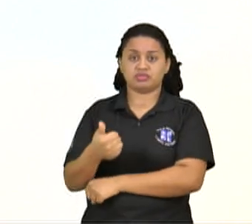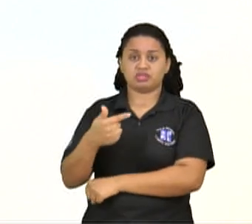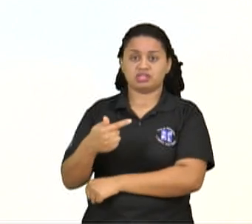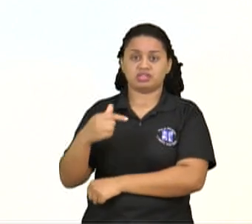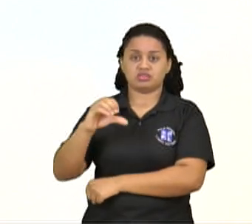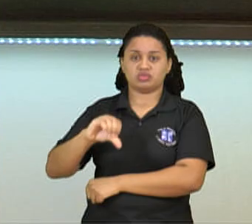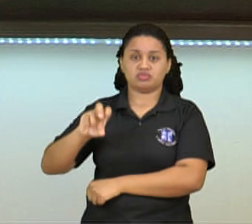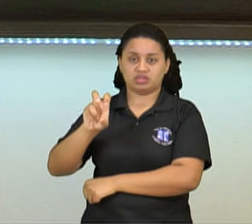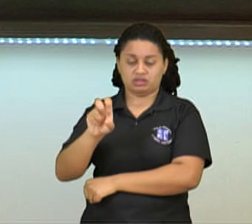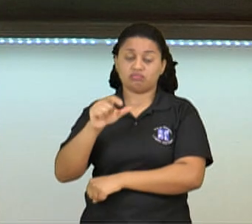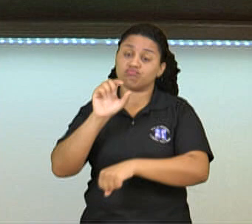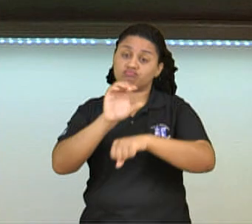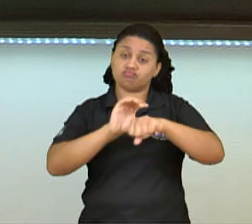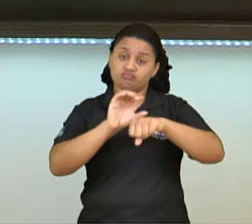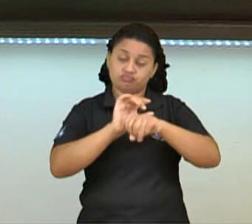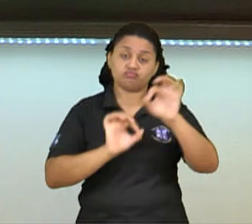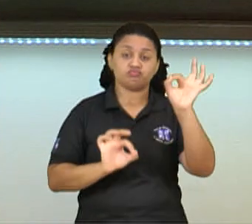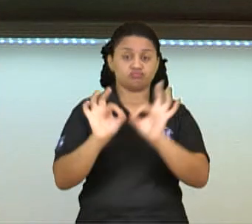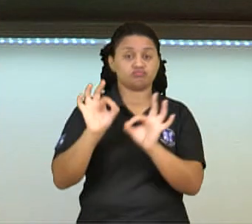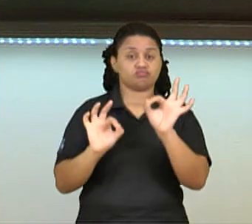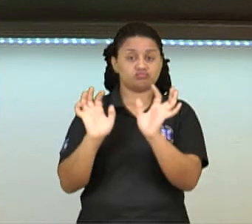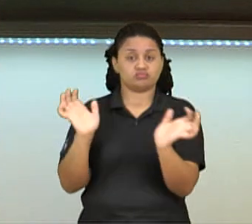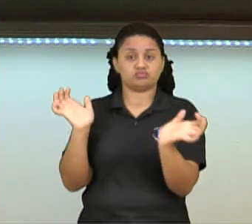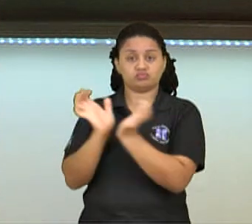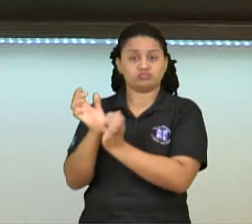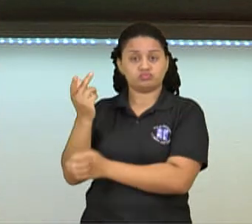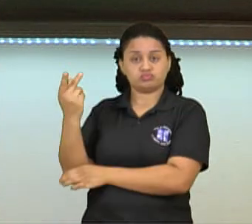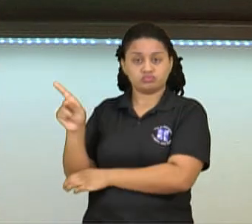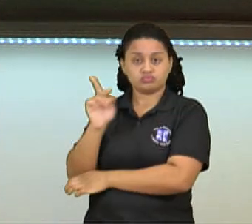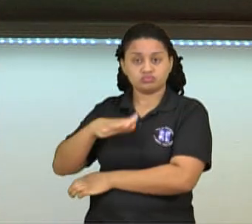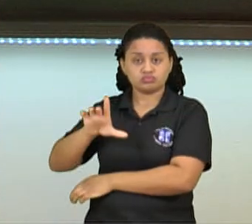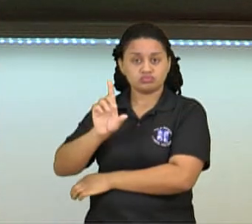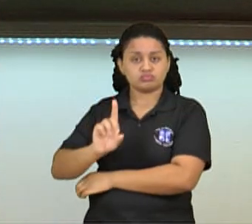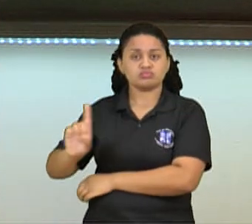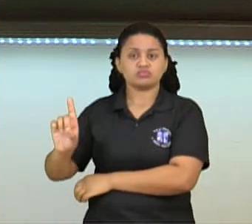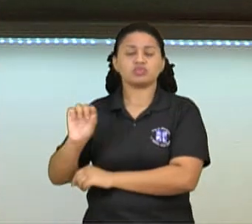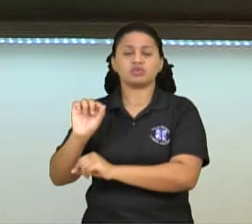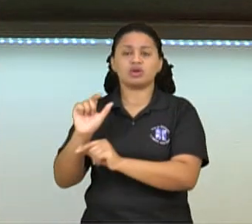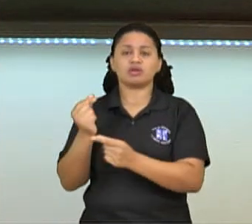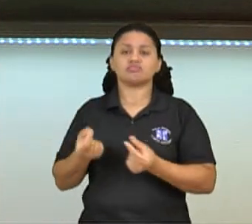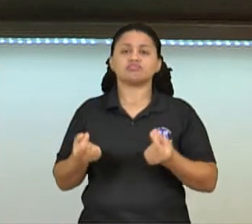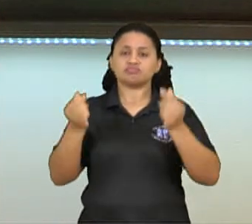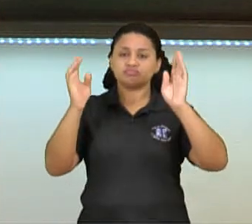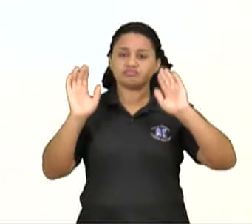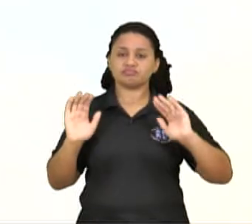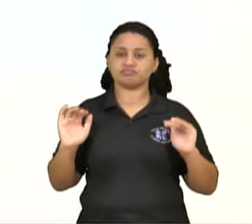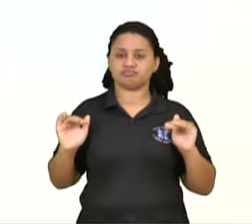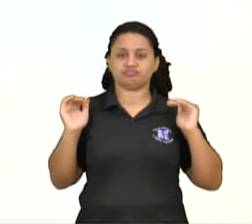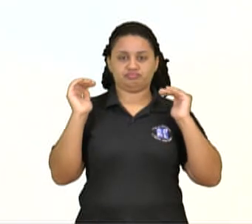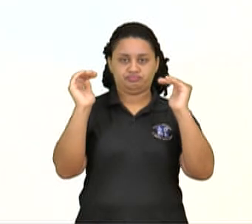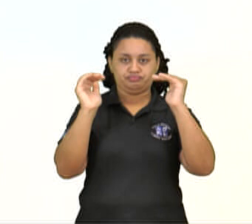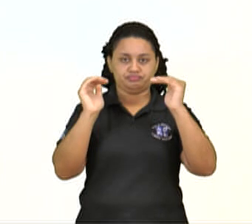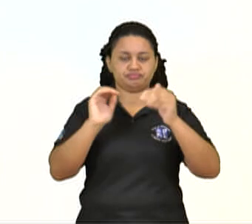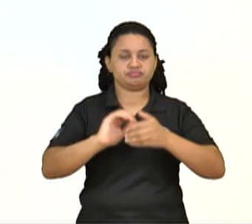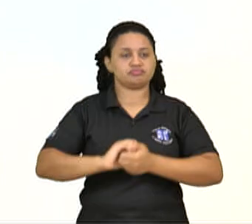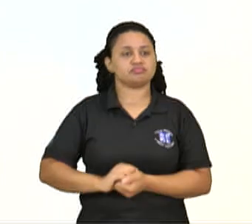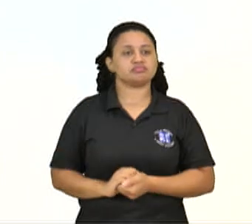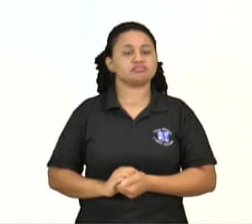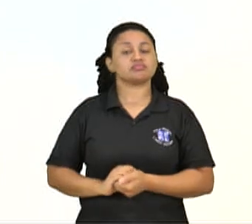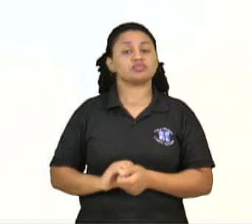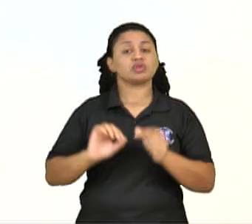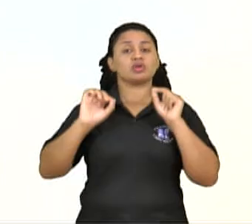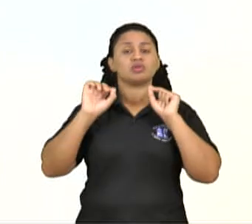1795? Essa era uma Constituição elaborada pelos girondinos, a alta burguesia. Os principais